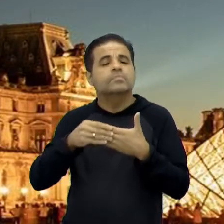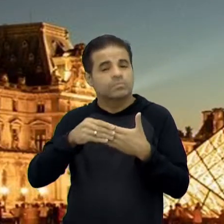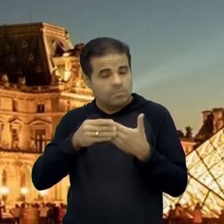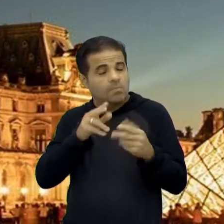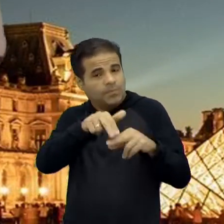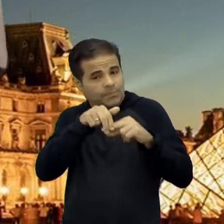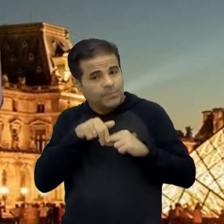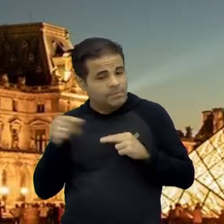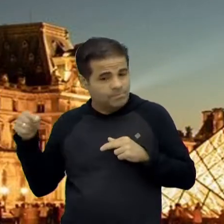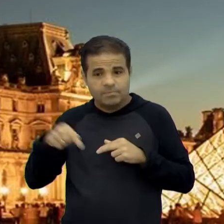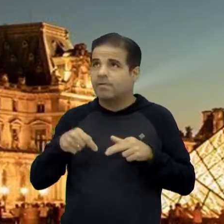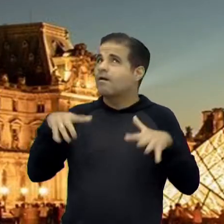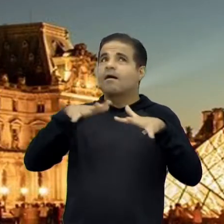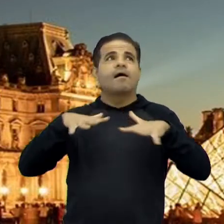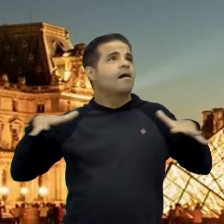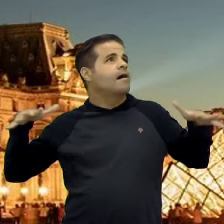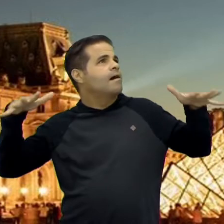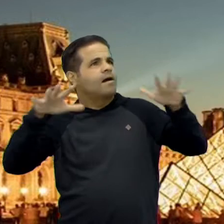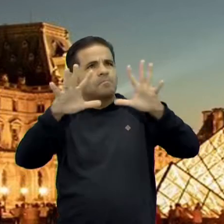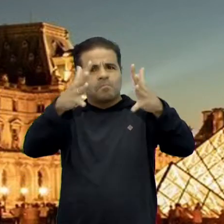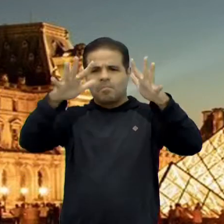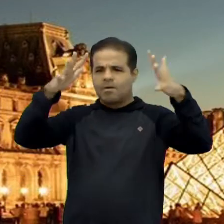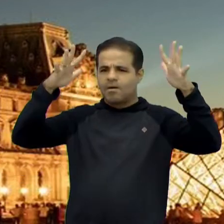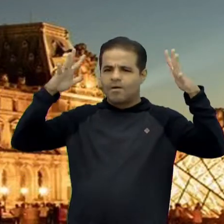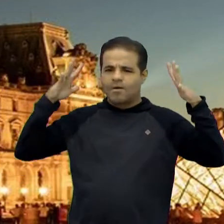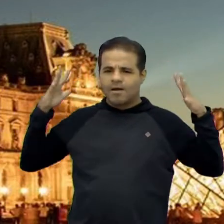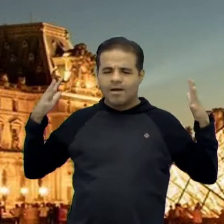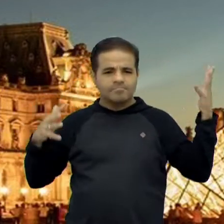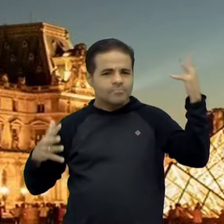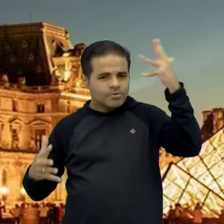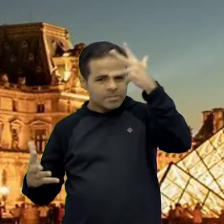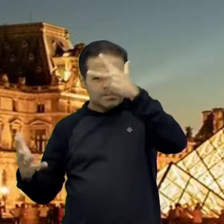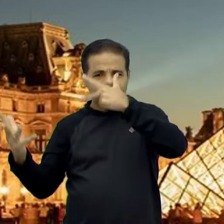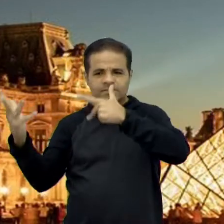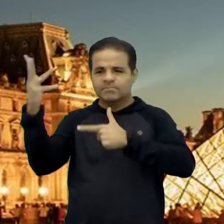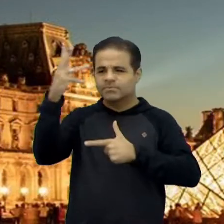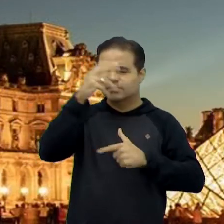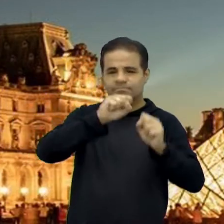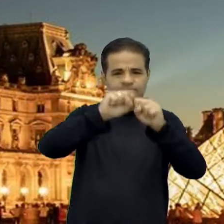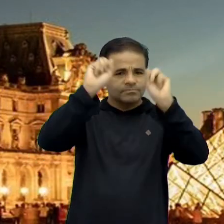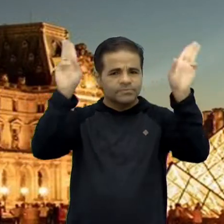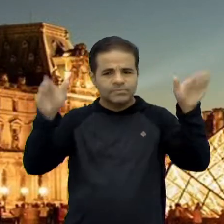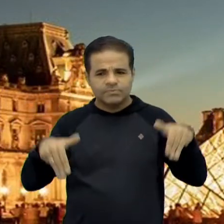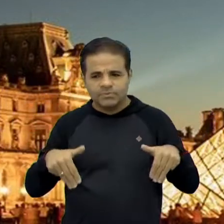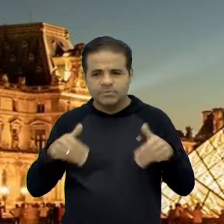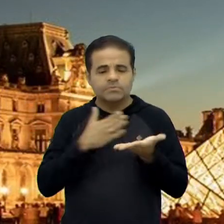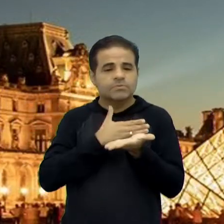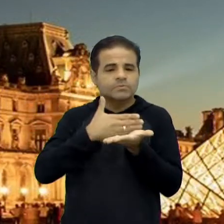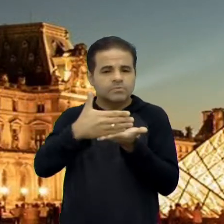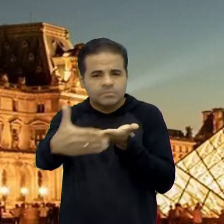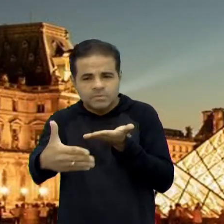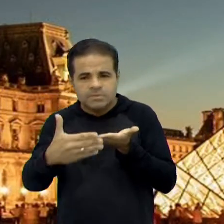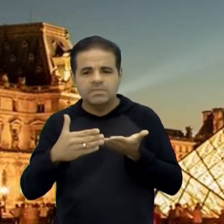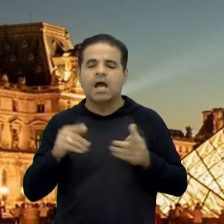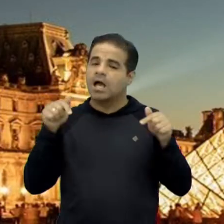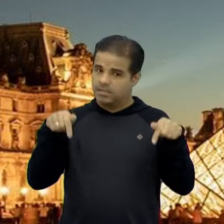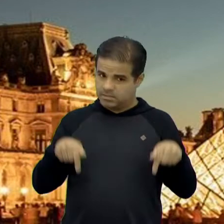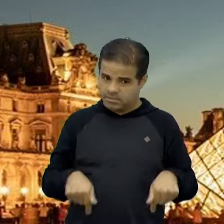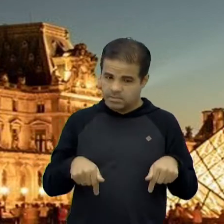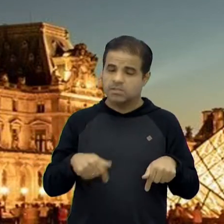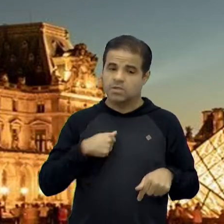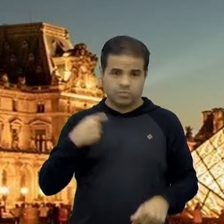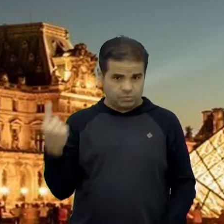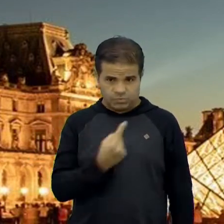E por isso que nós estamos nesse espaço aqui clássico, que é um dos grandes museus aí da história, para começar a quebrar esse paradigma. E não